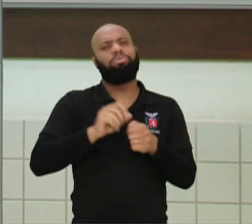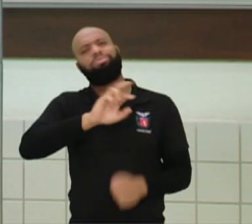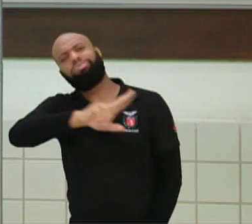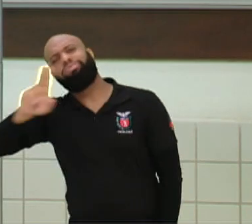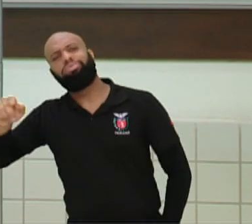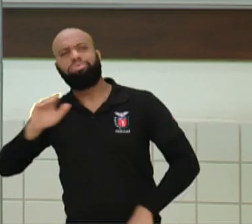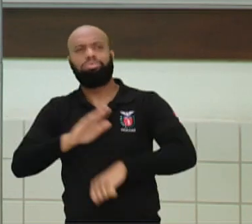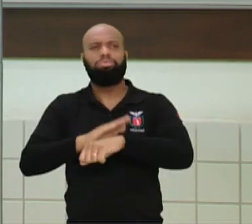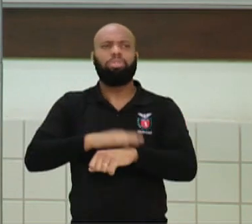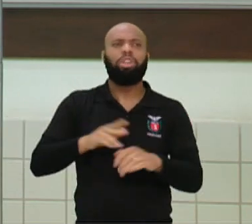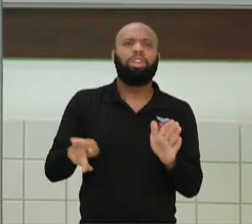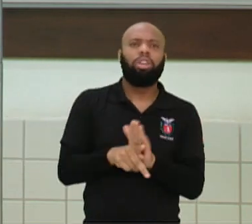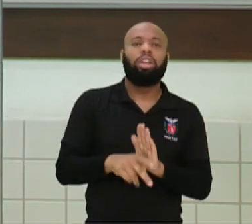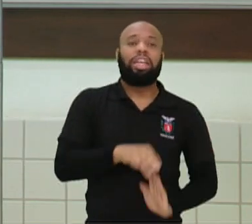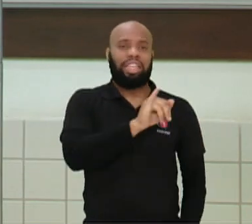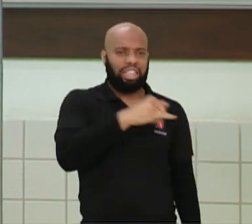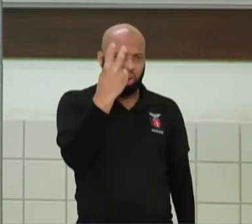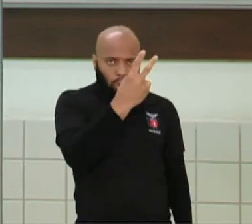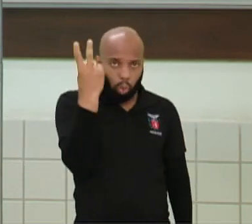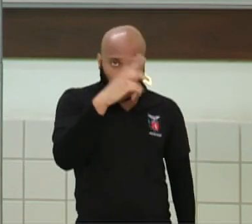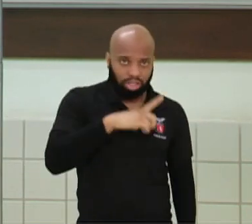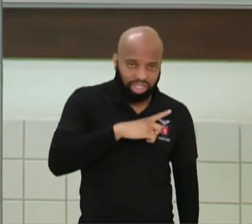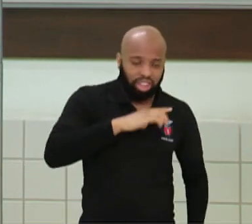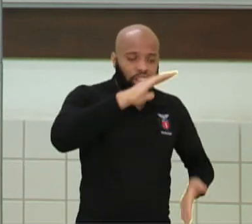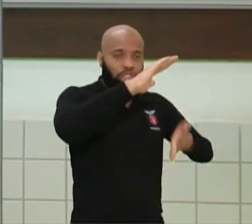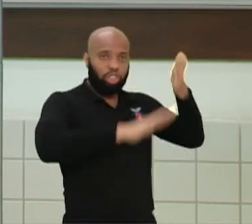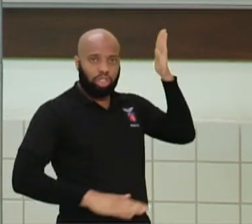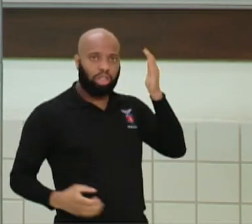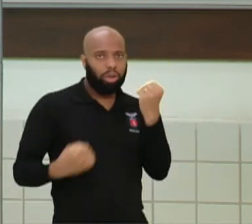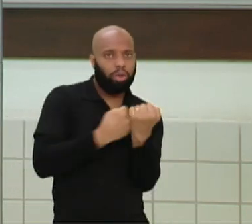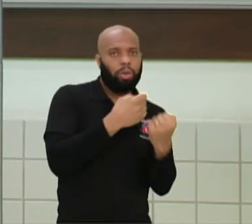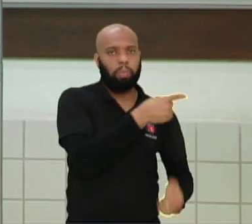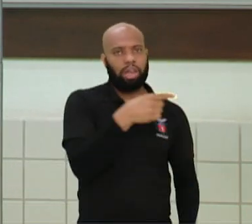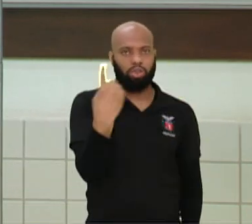vezes a substituição do i ao quadrado por menos 1.